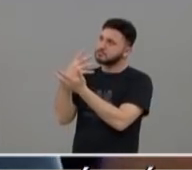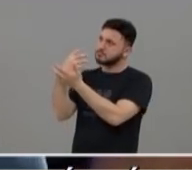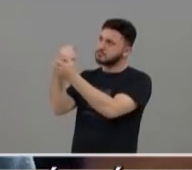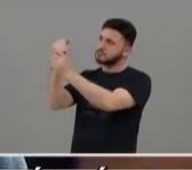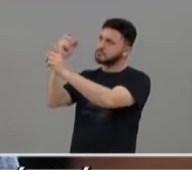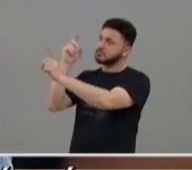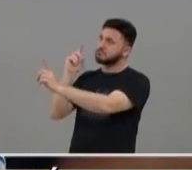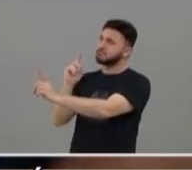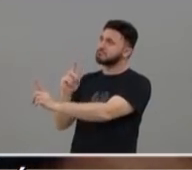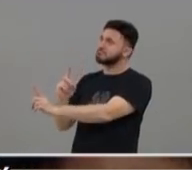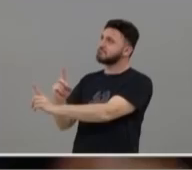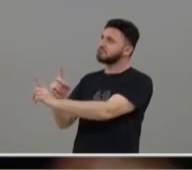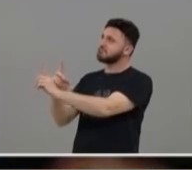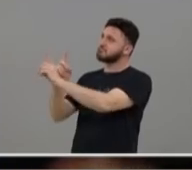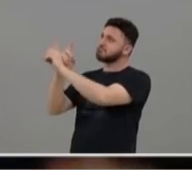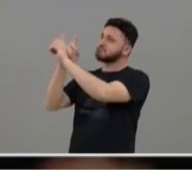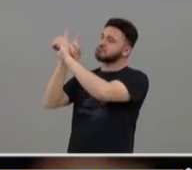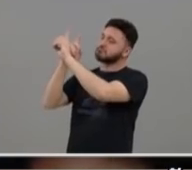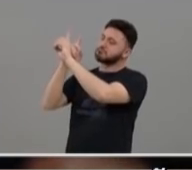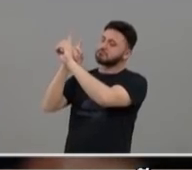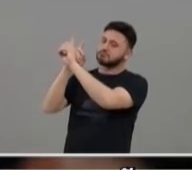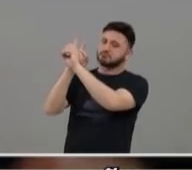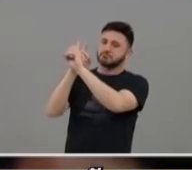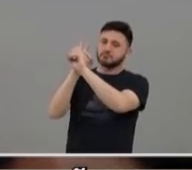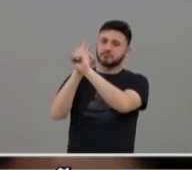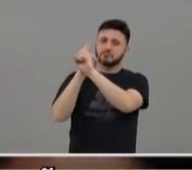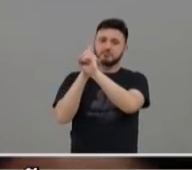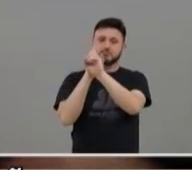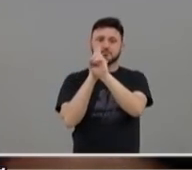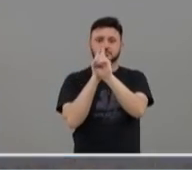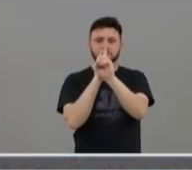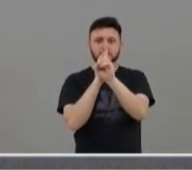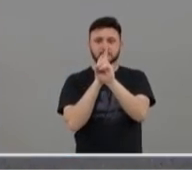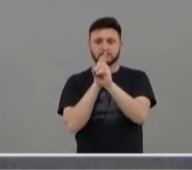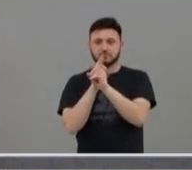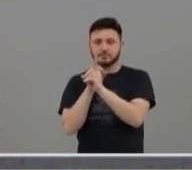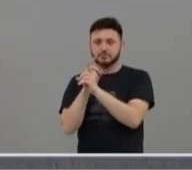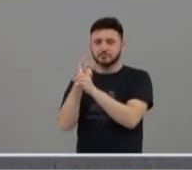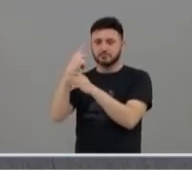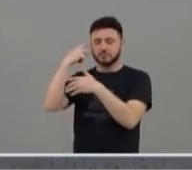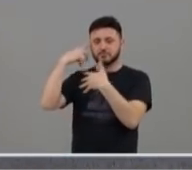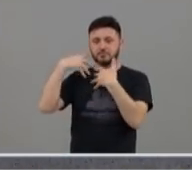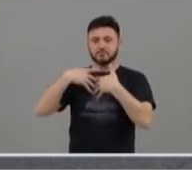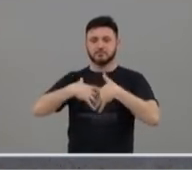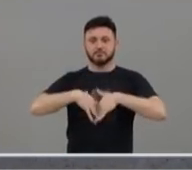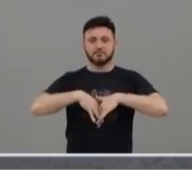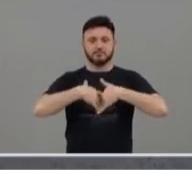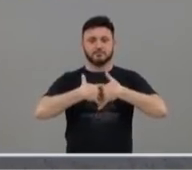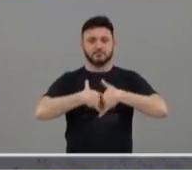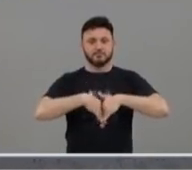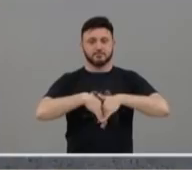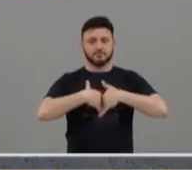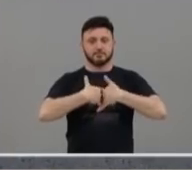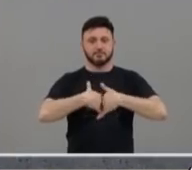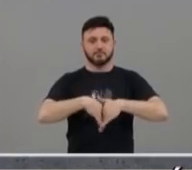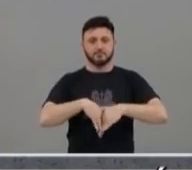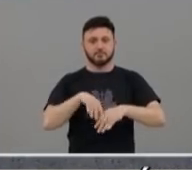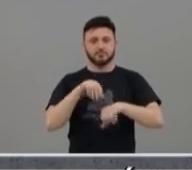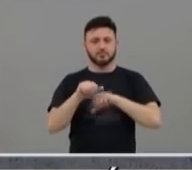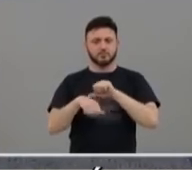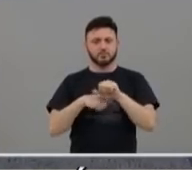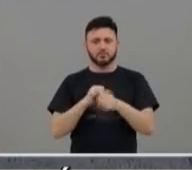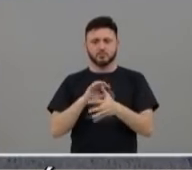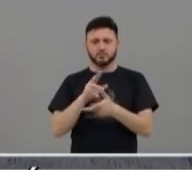Oferece. Só deixa Ele realizar. Vai nessa vida, transforma tudo que é preciso